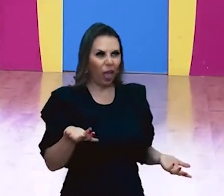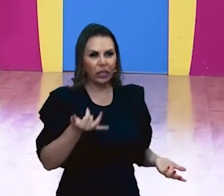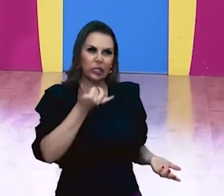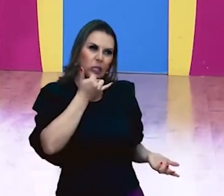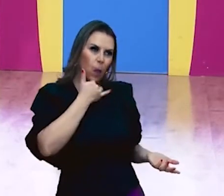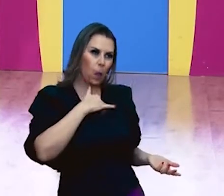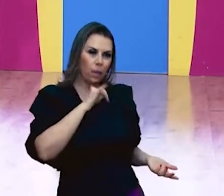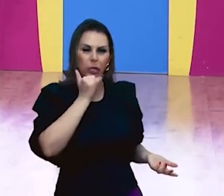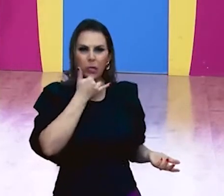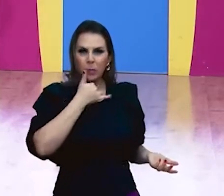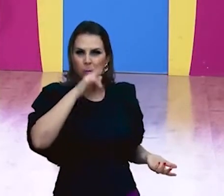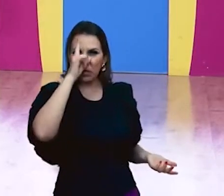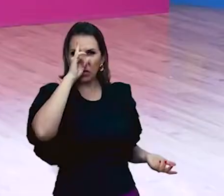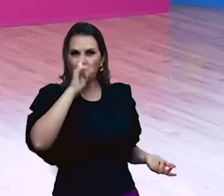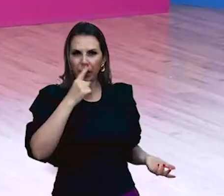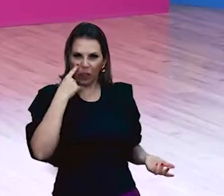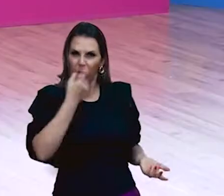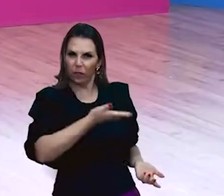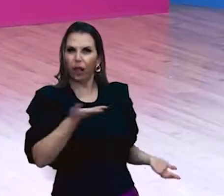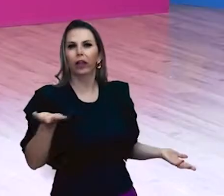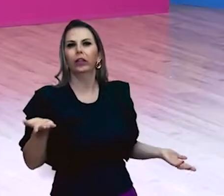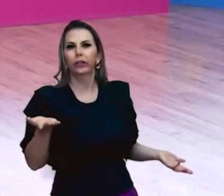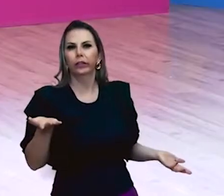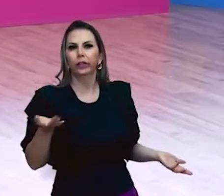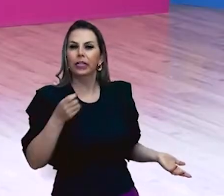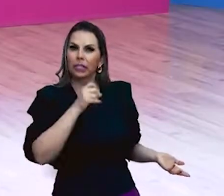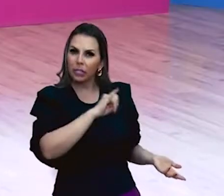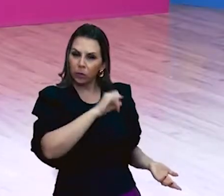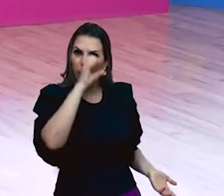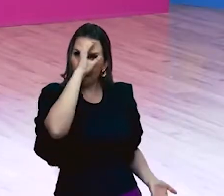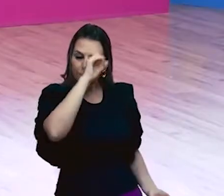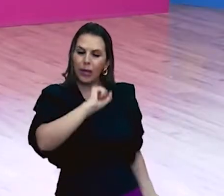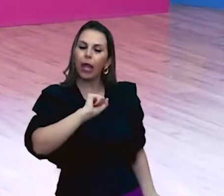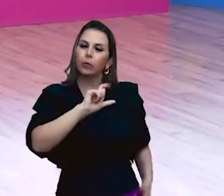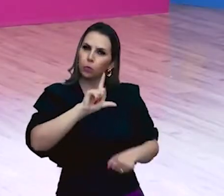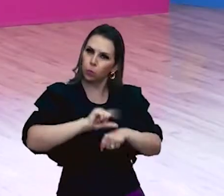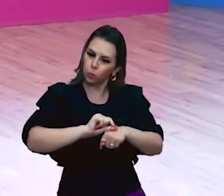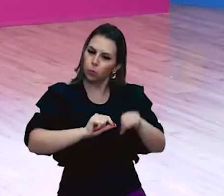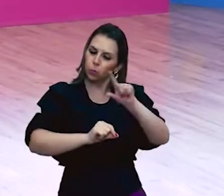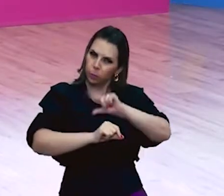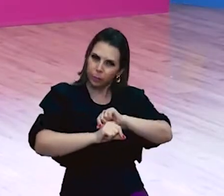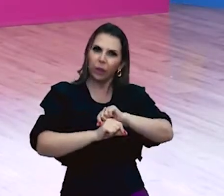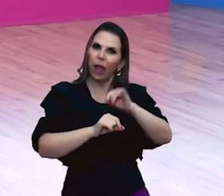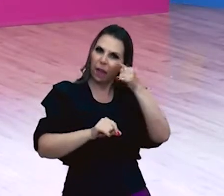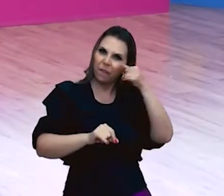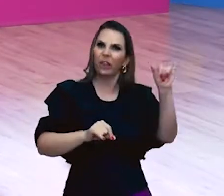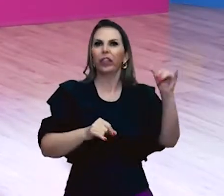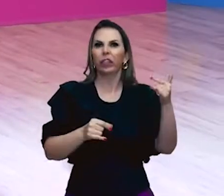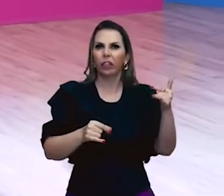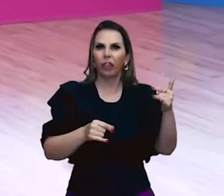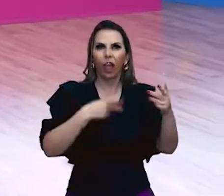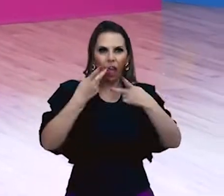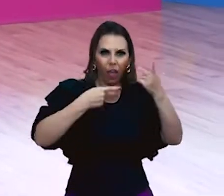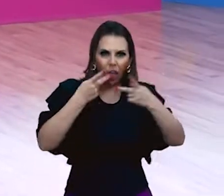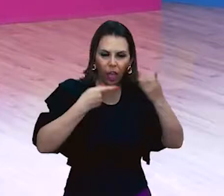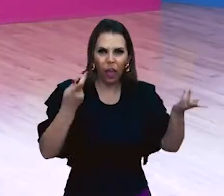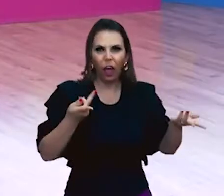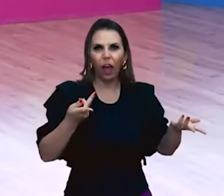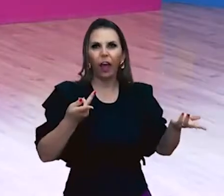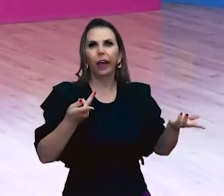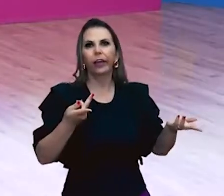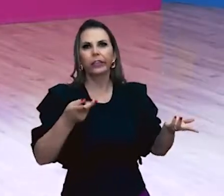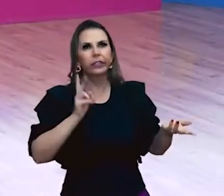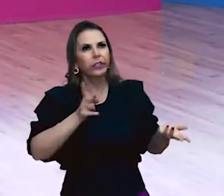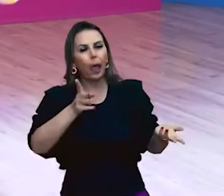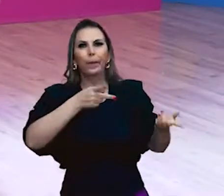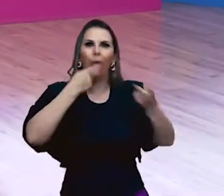Duda, desculpa, eu não sabia. Aí, ó, tá vendo? Se aprendesse a ficar com a boca fechada, isso teria acontecido. Mas não, tem